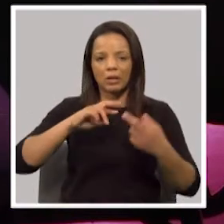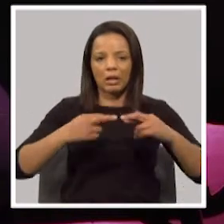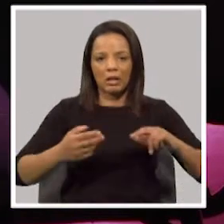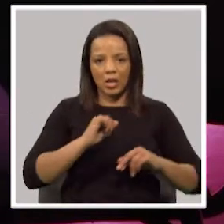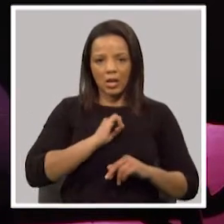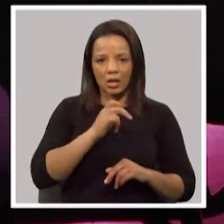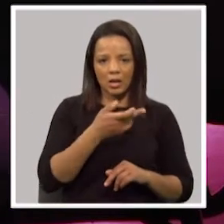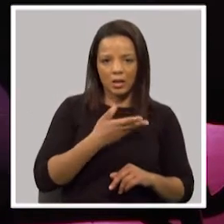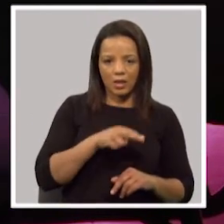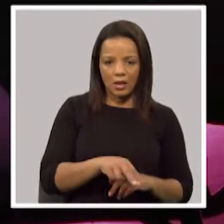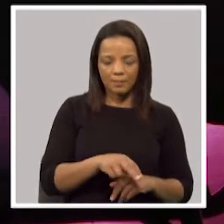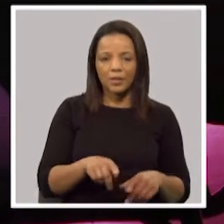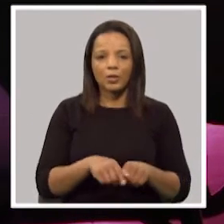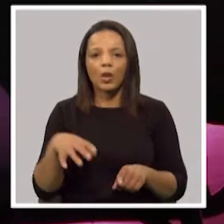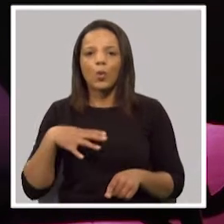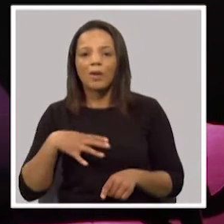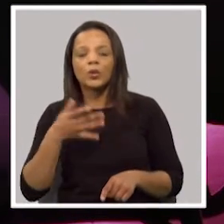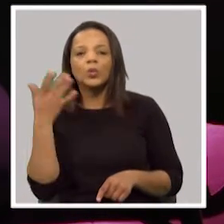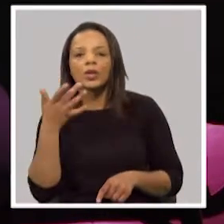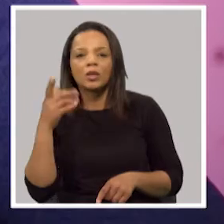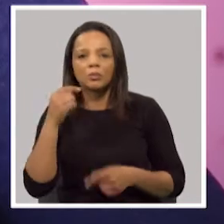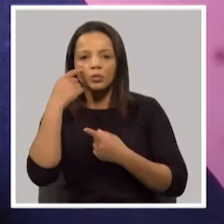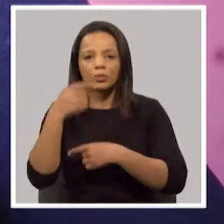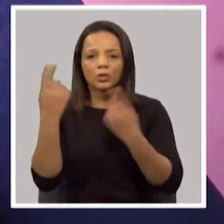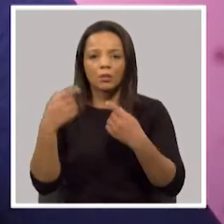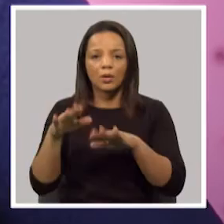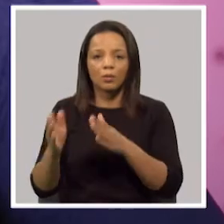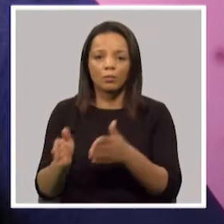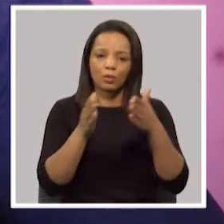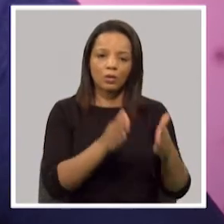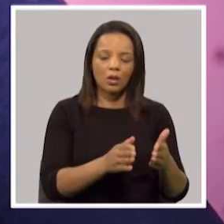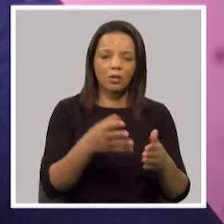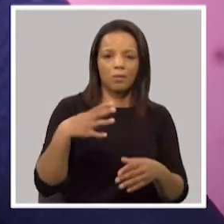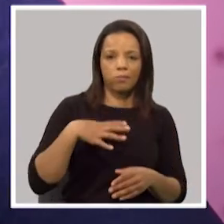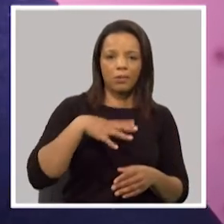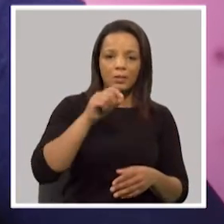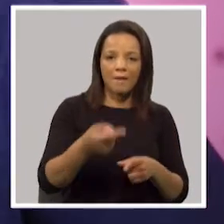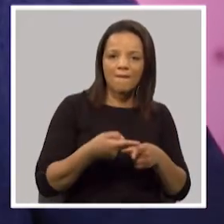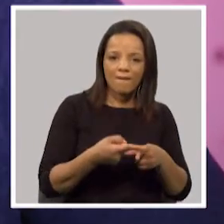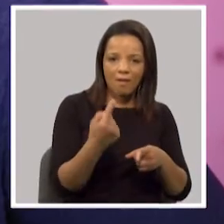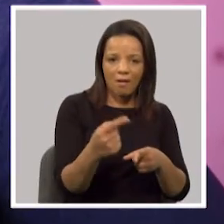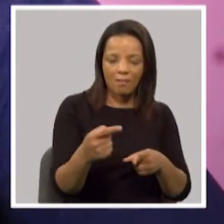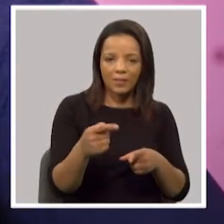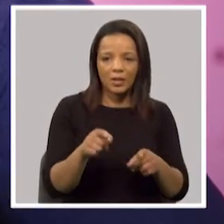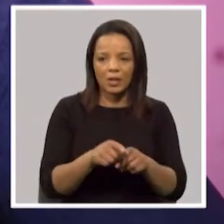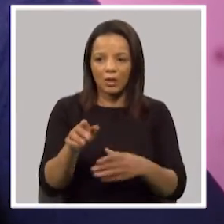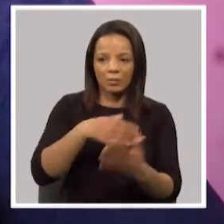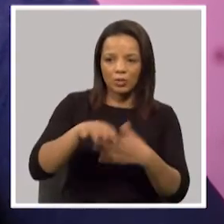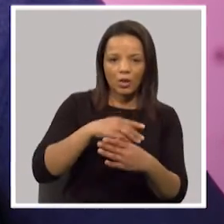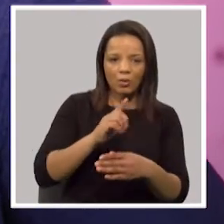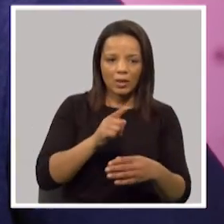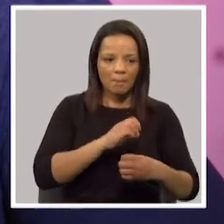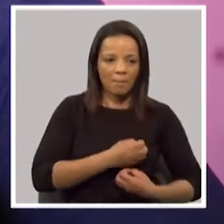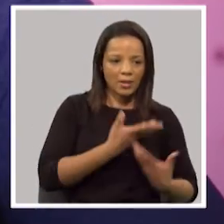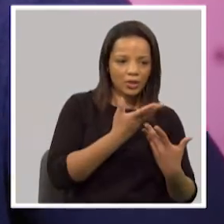nosso ADN. É o medo do ridículo. É um medo ridículo da exposição, mas por outro lado é um medo que também atrai, não é? Portanto, é um misto de